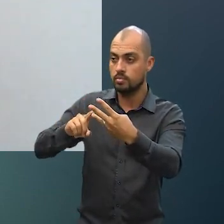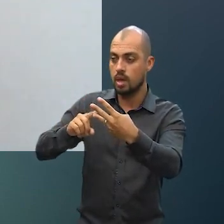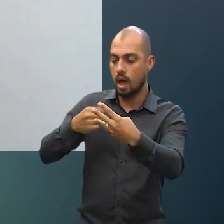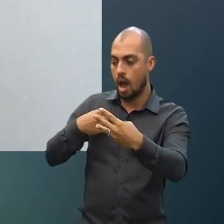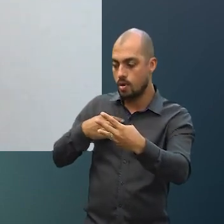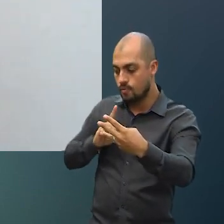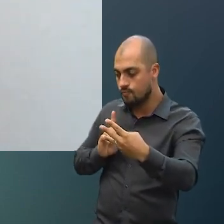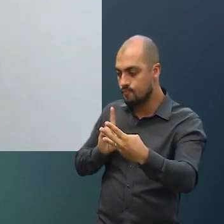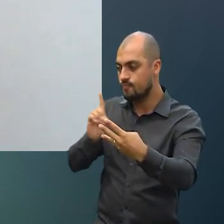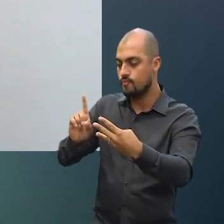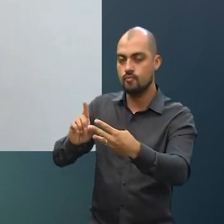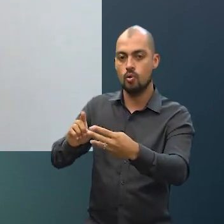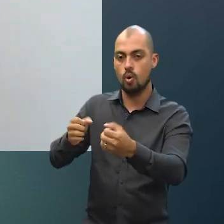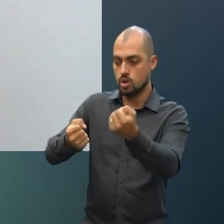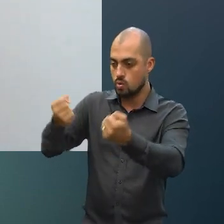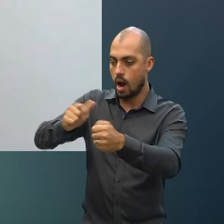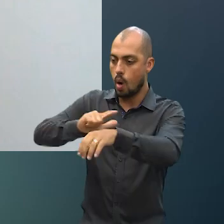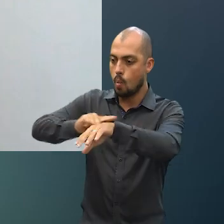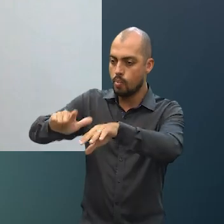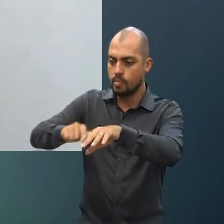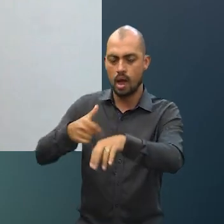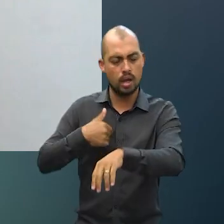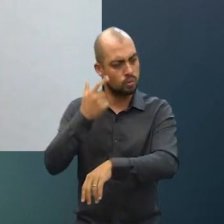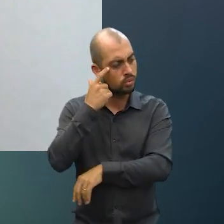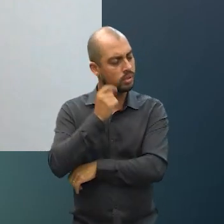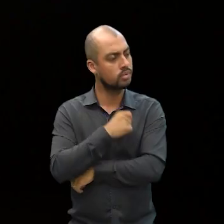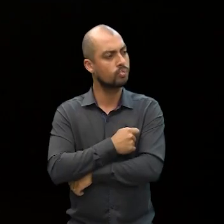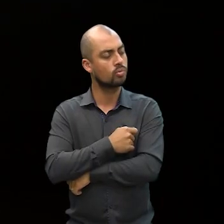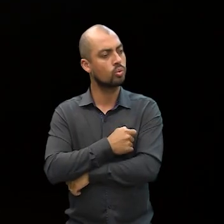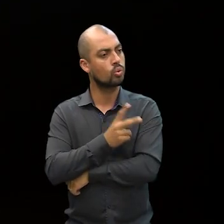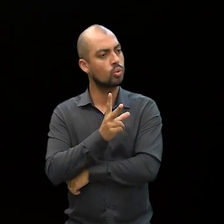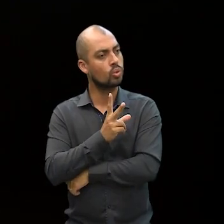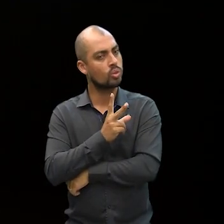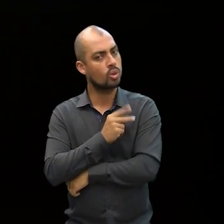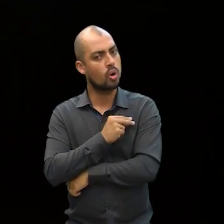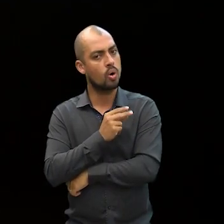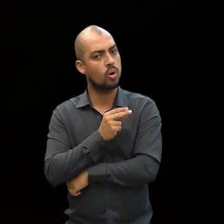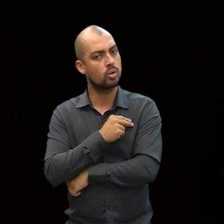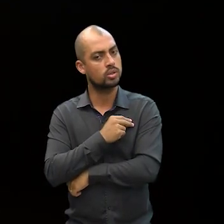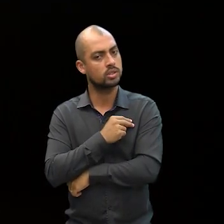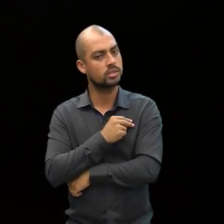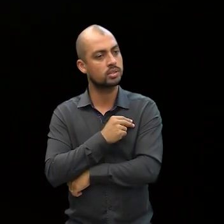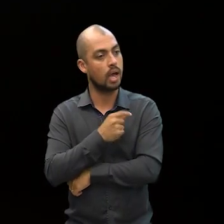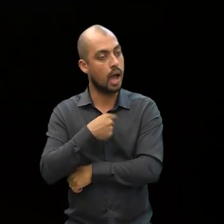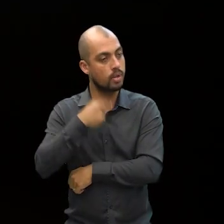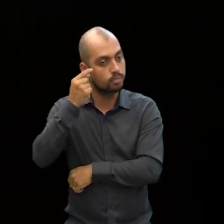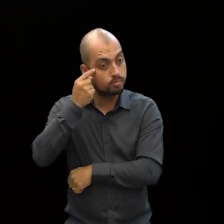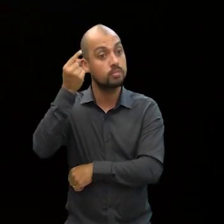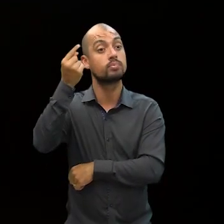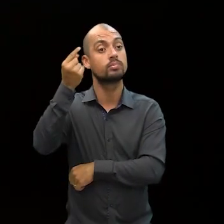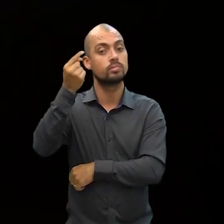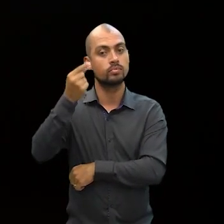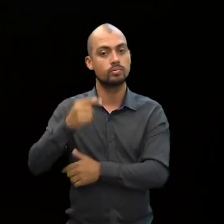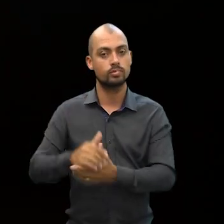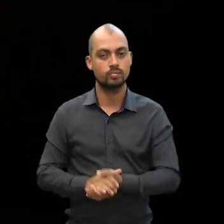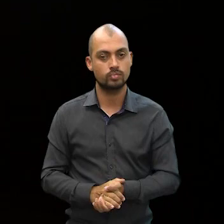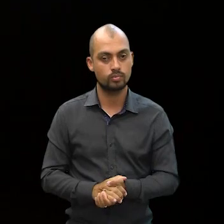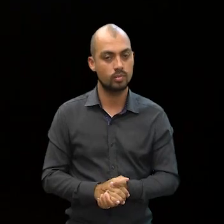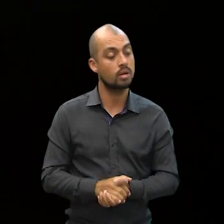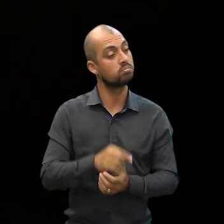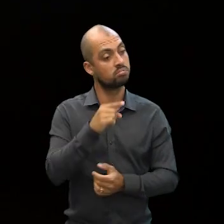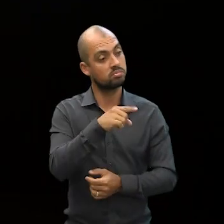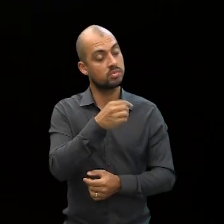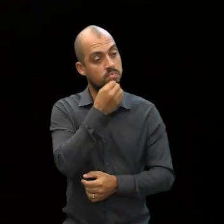e eu venho. Aí eu falei, olha, isso aí dá uma... Foi aí todo o estalo do negócio. Eu falei, rapaz, isso